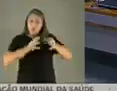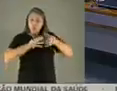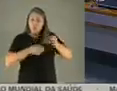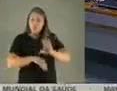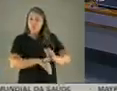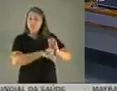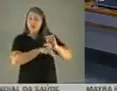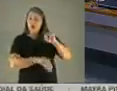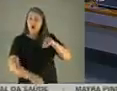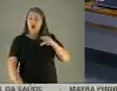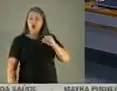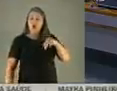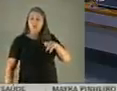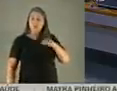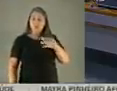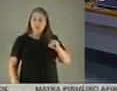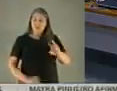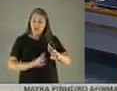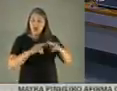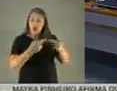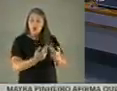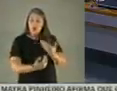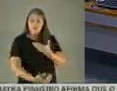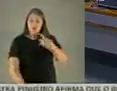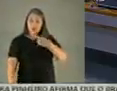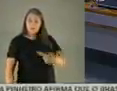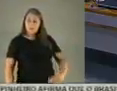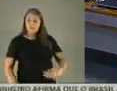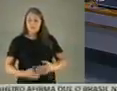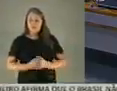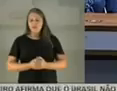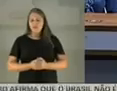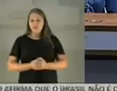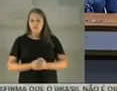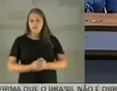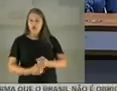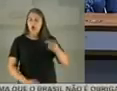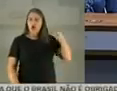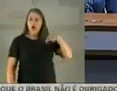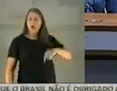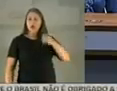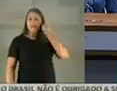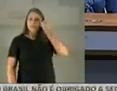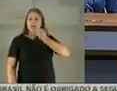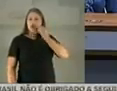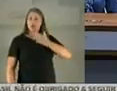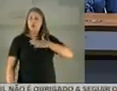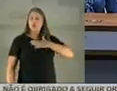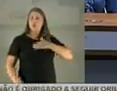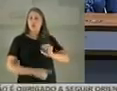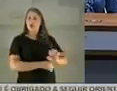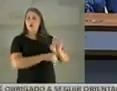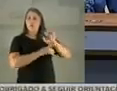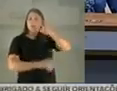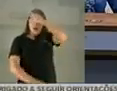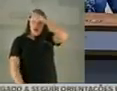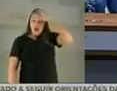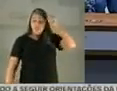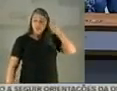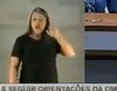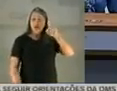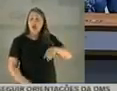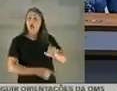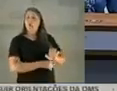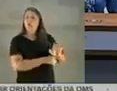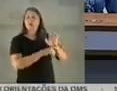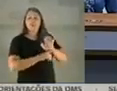Senhor presidente, mas não é isso que está fazendo. Aqui não é o presidente. Aqui é um senador do meu estado, do Amazonas. Mas Vossa Excelência está na cadeira de presidente,